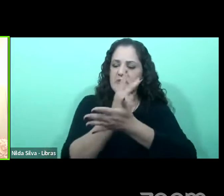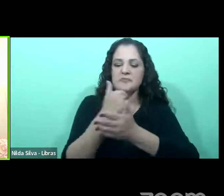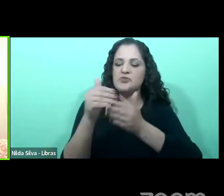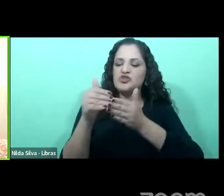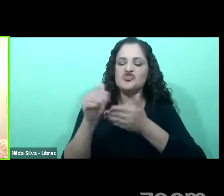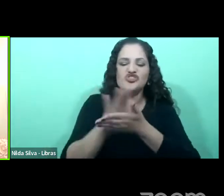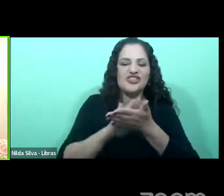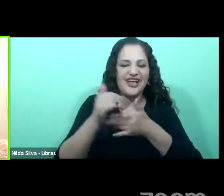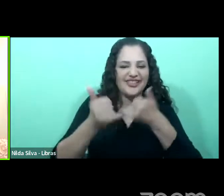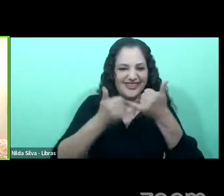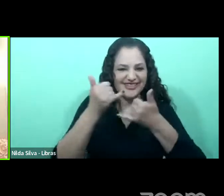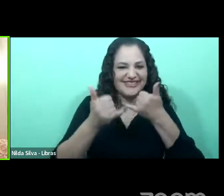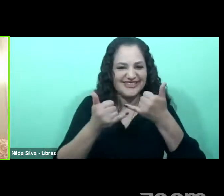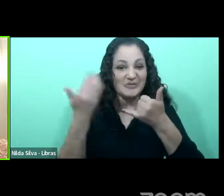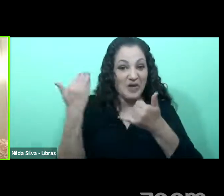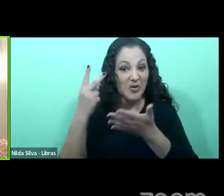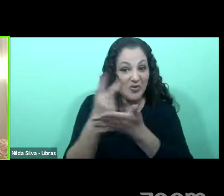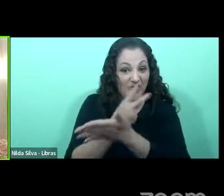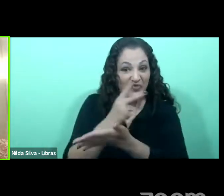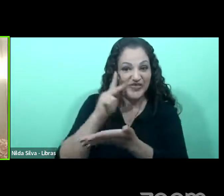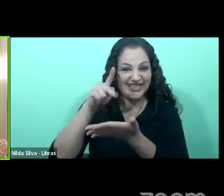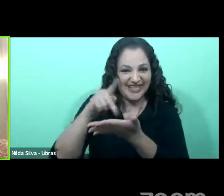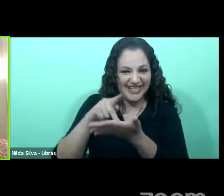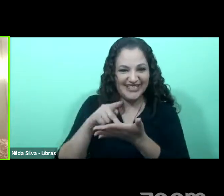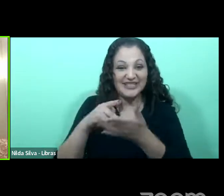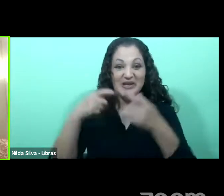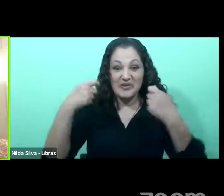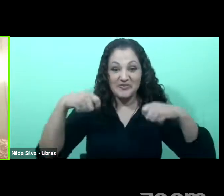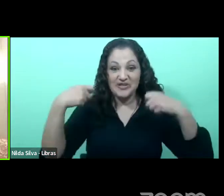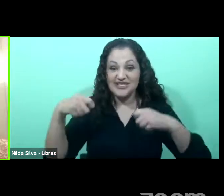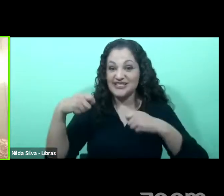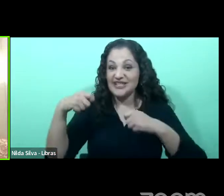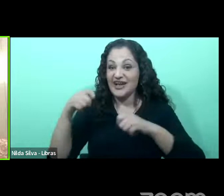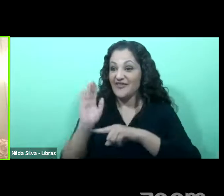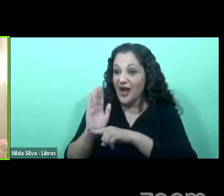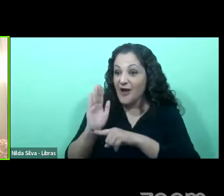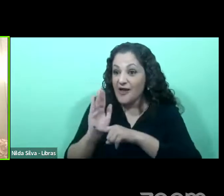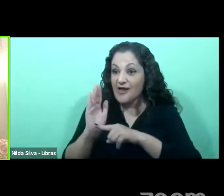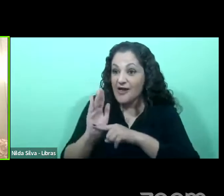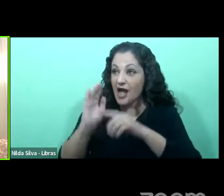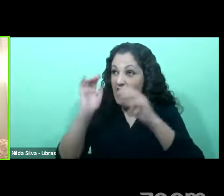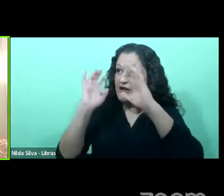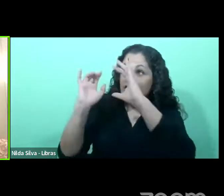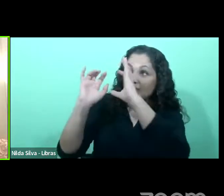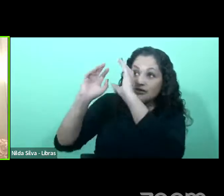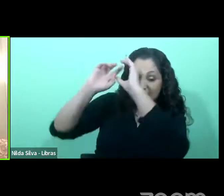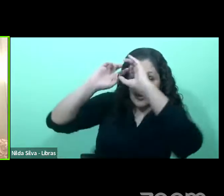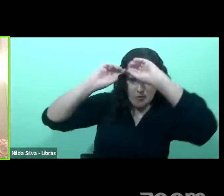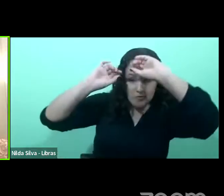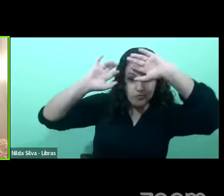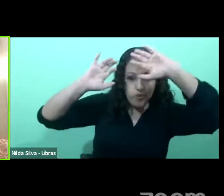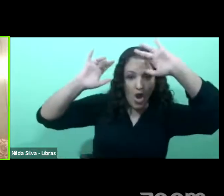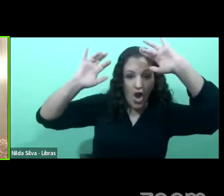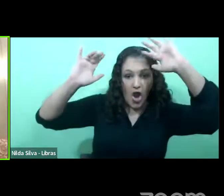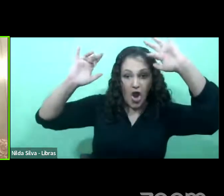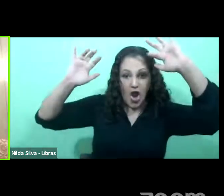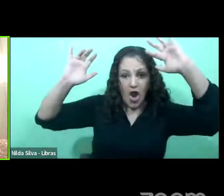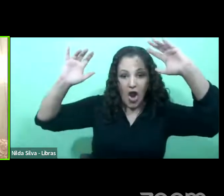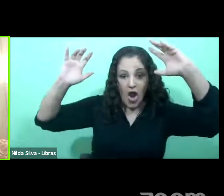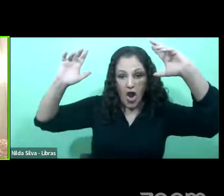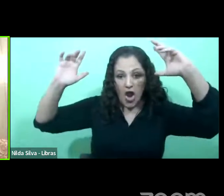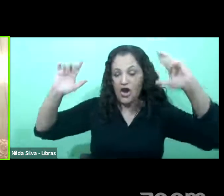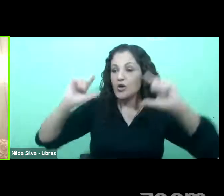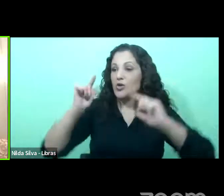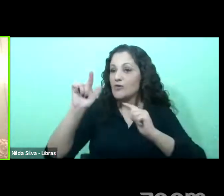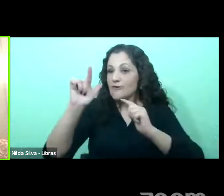brincadeira em que um tinha que puxar o rabo imaginário do outro, uma criança veio até o palco e trouxe o rabo imaginário do amigo